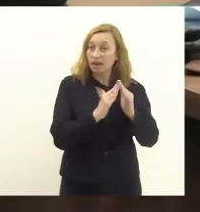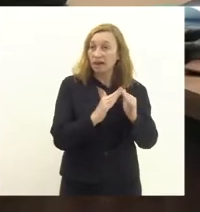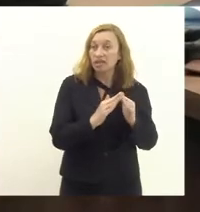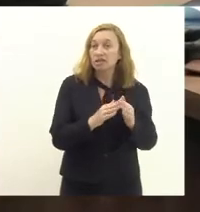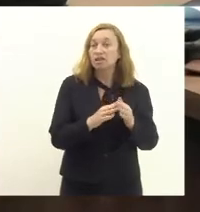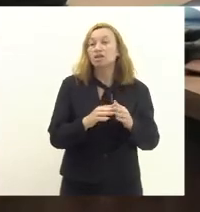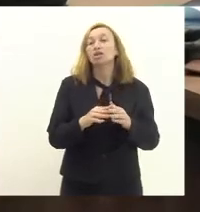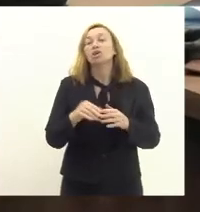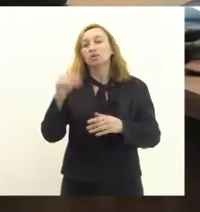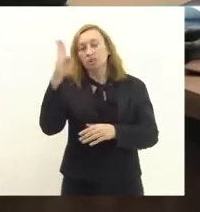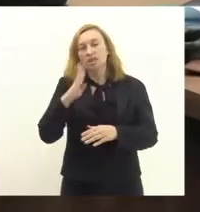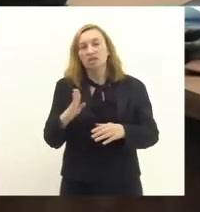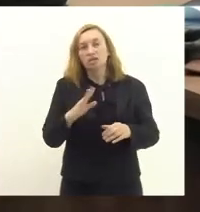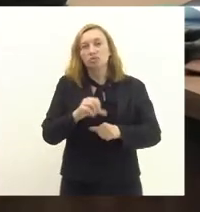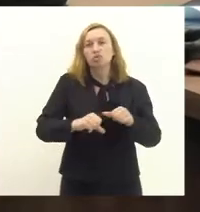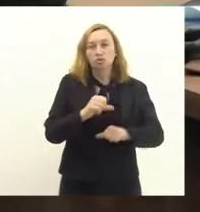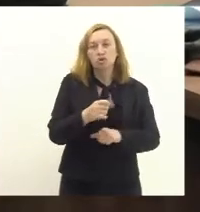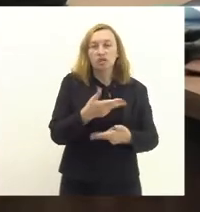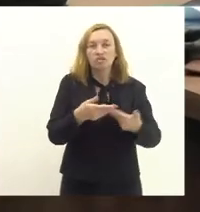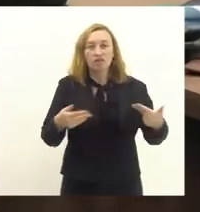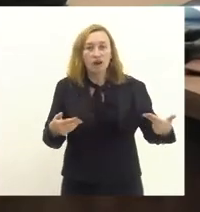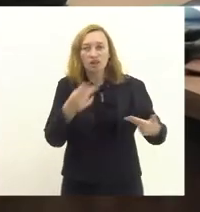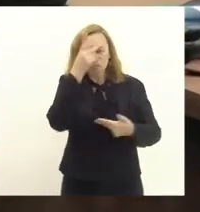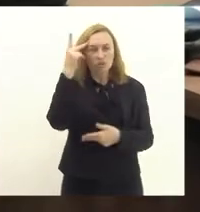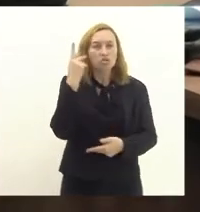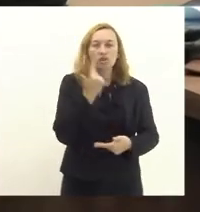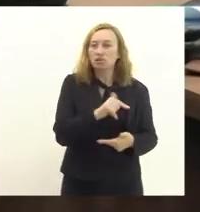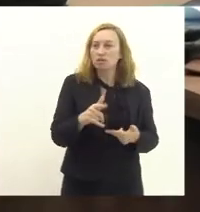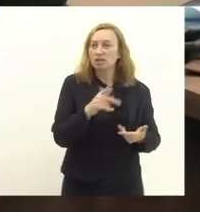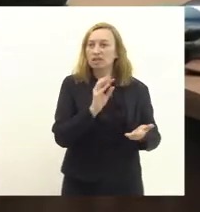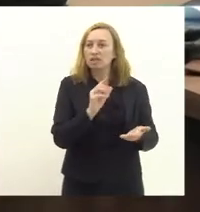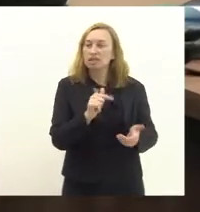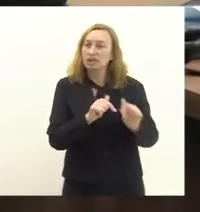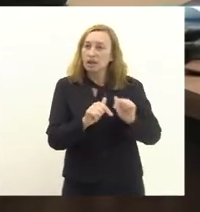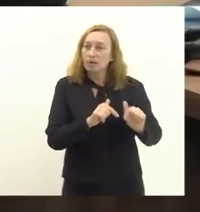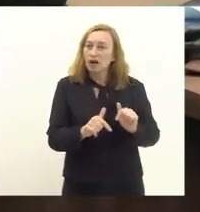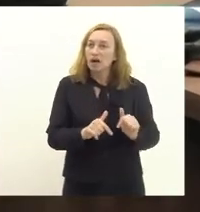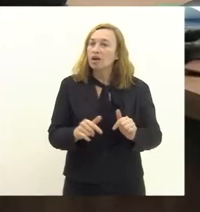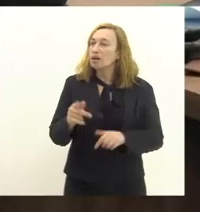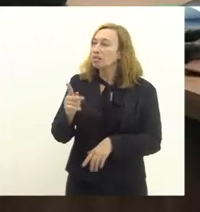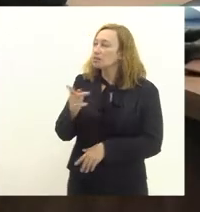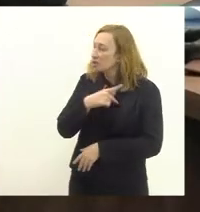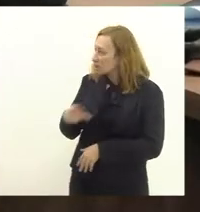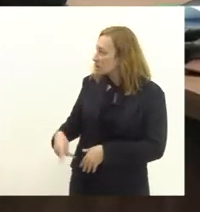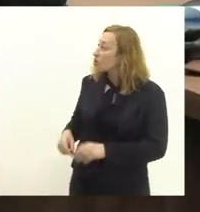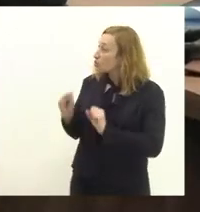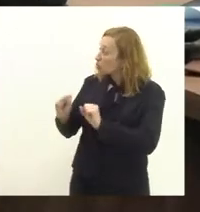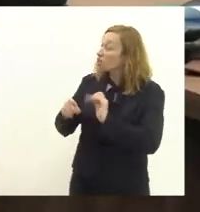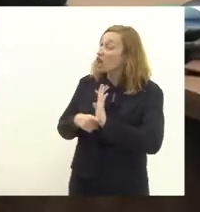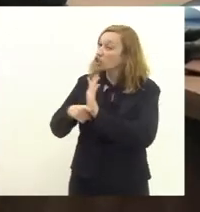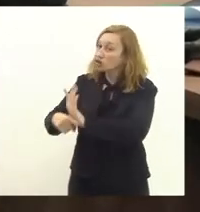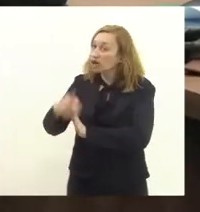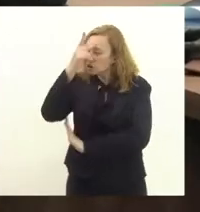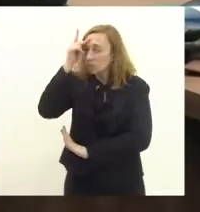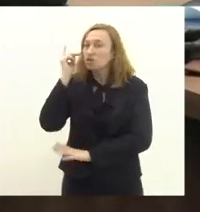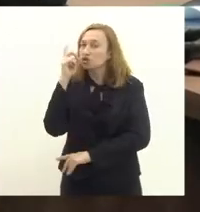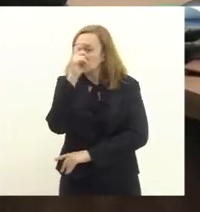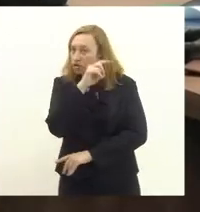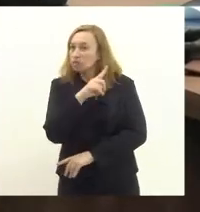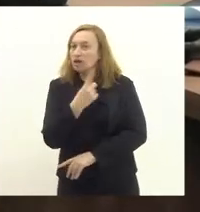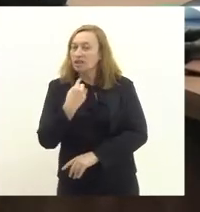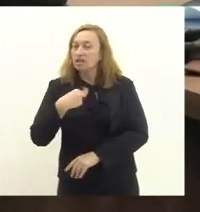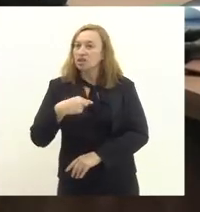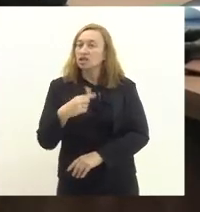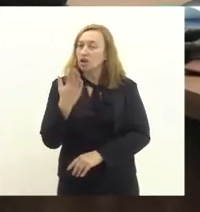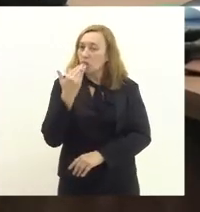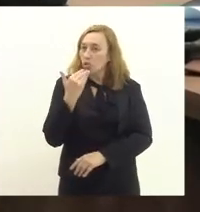muitos desempregados. Essa é a oportunidade, presidente, nossa, de poder ajudar essas pessoas que têm dificuldade de levar